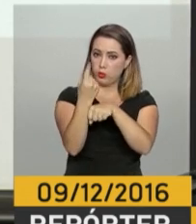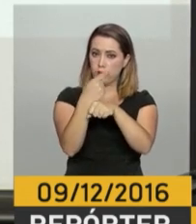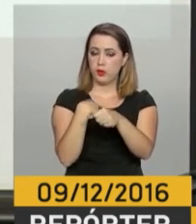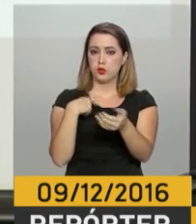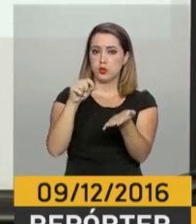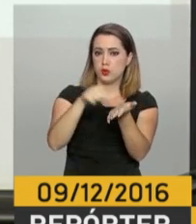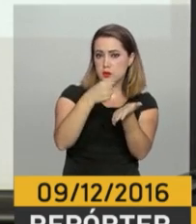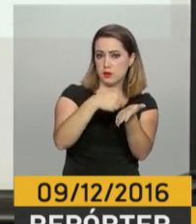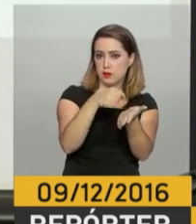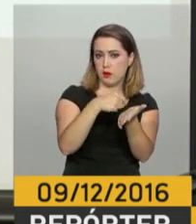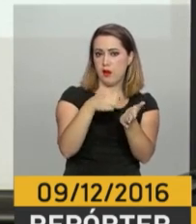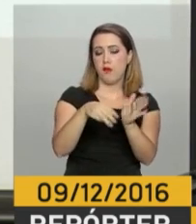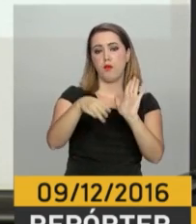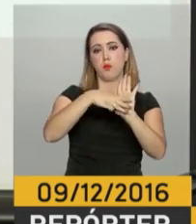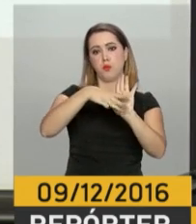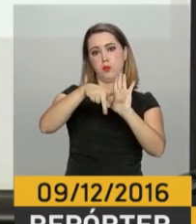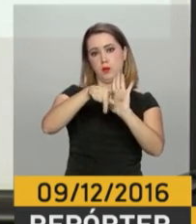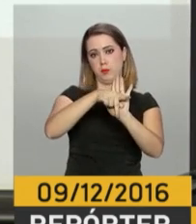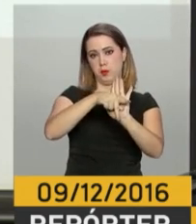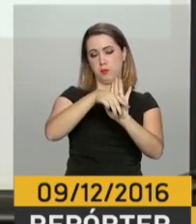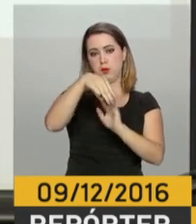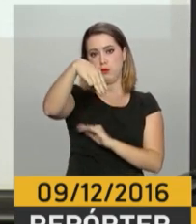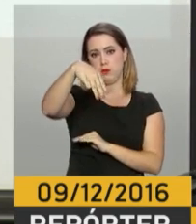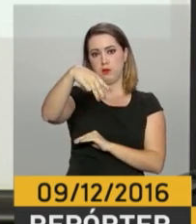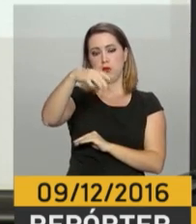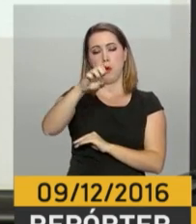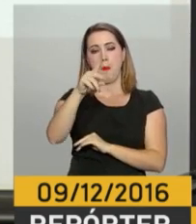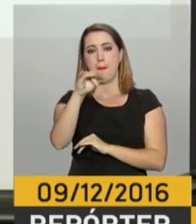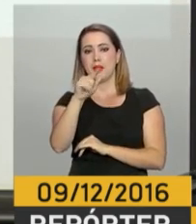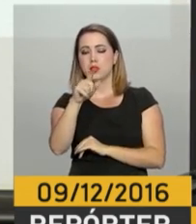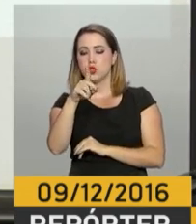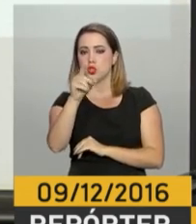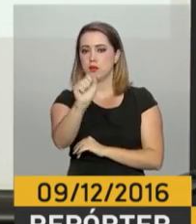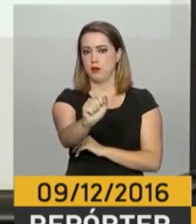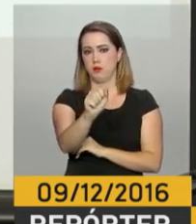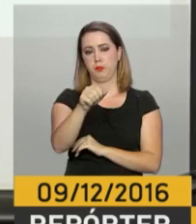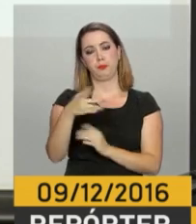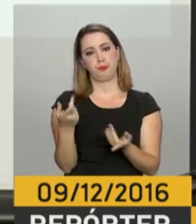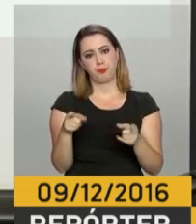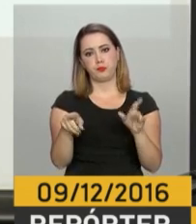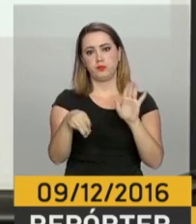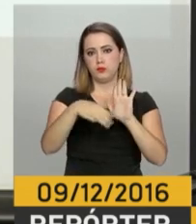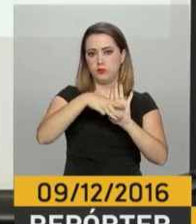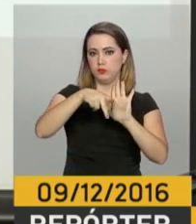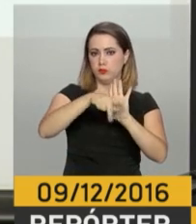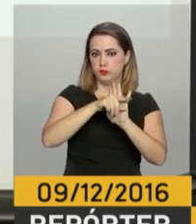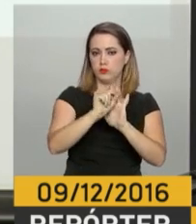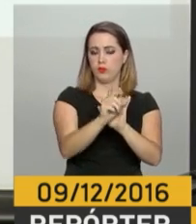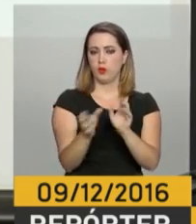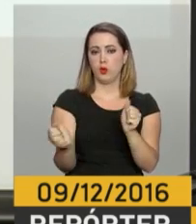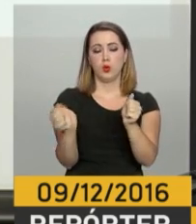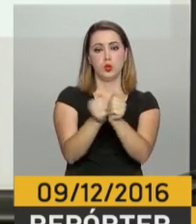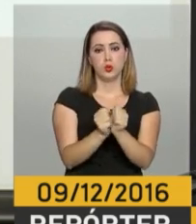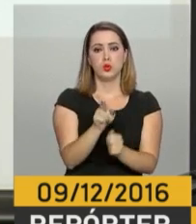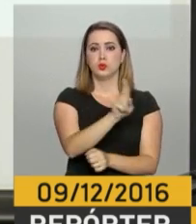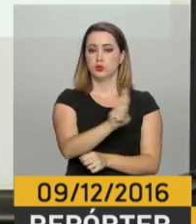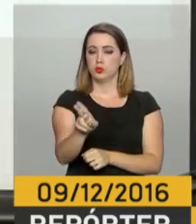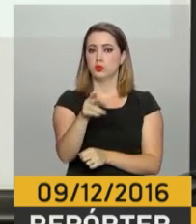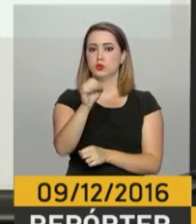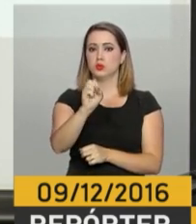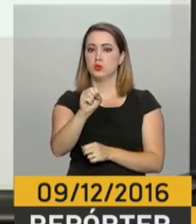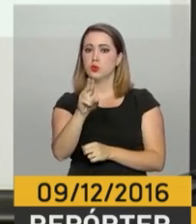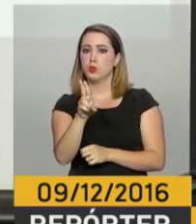com a presença de muitos daqueles que estão aqui, agricultores em geral, particularmente com o Eunício, que já disse que